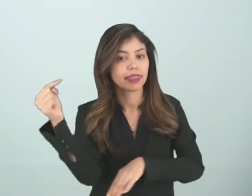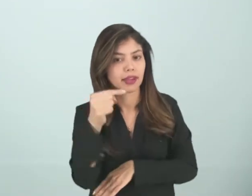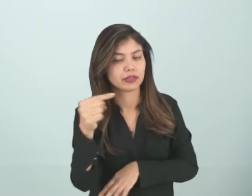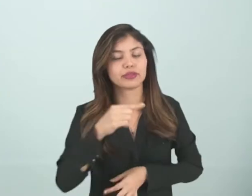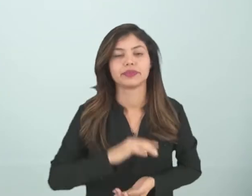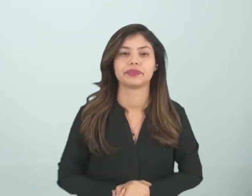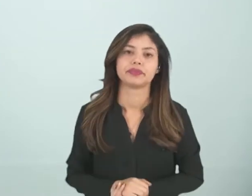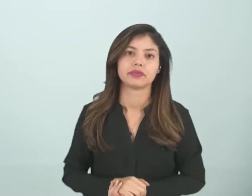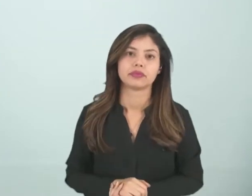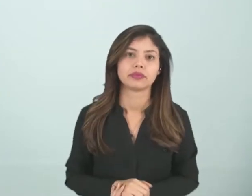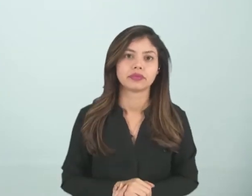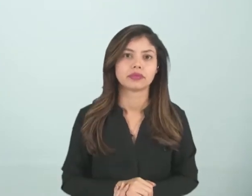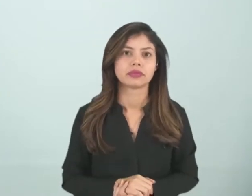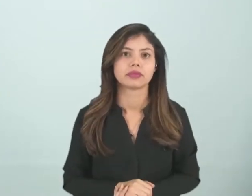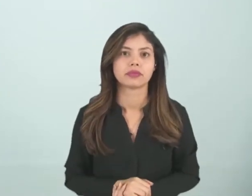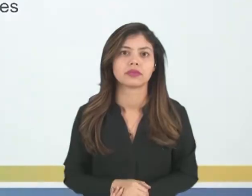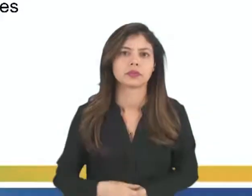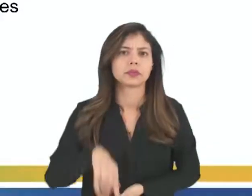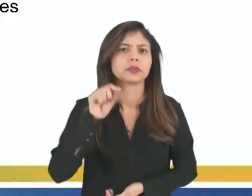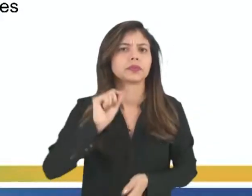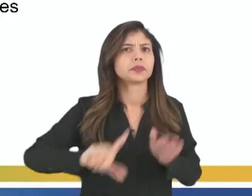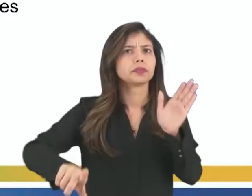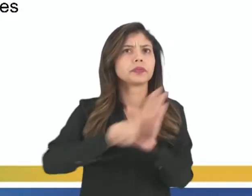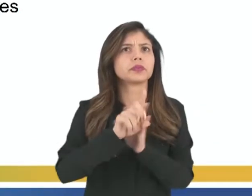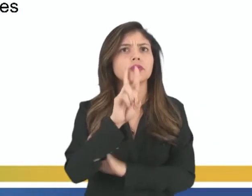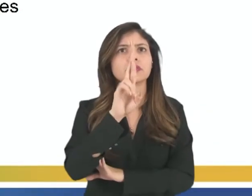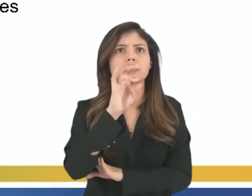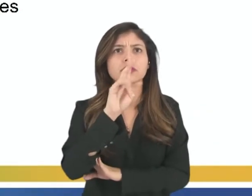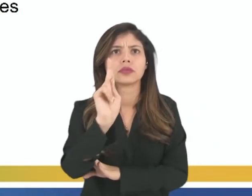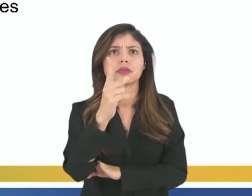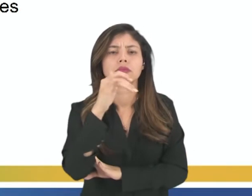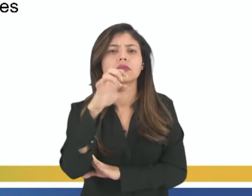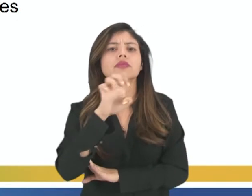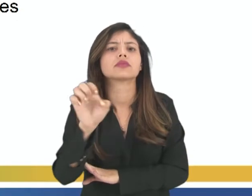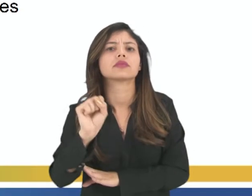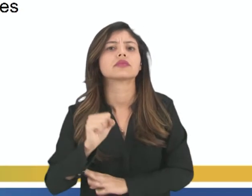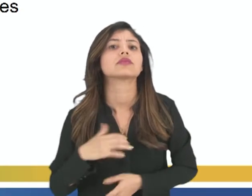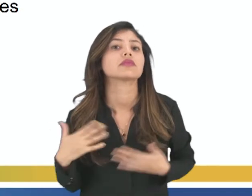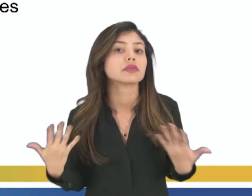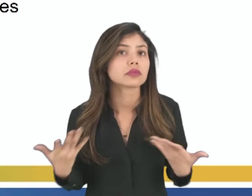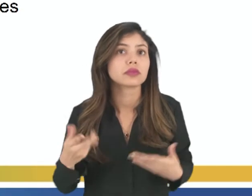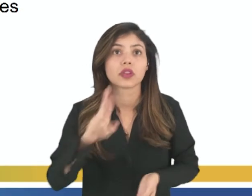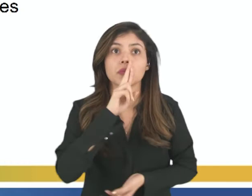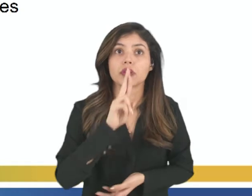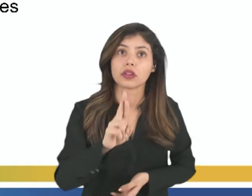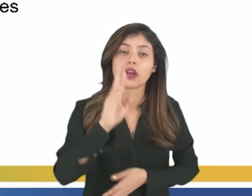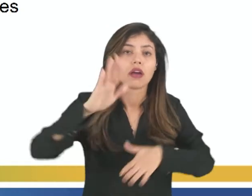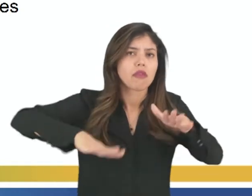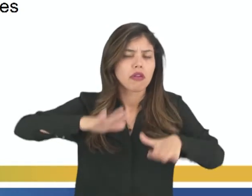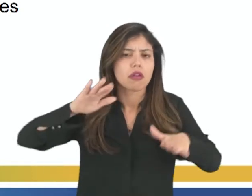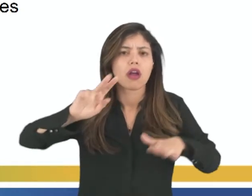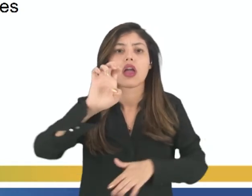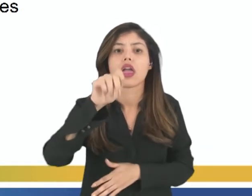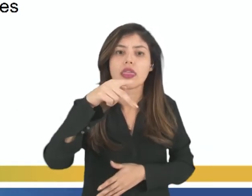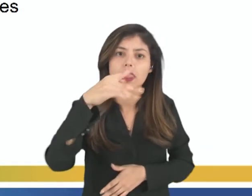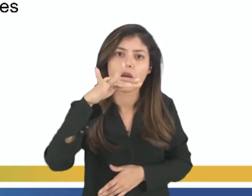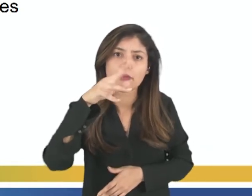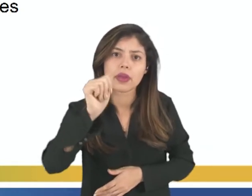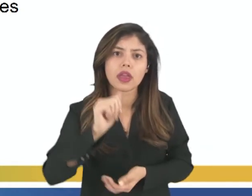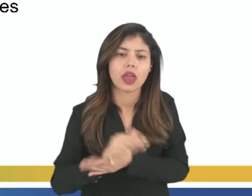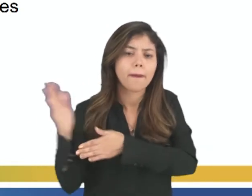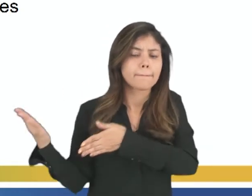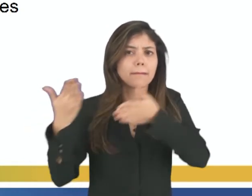negativa. O que consiste a lei de Hess? A lei de Hess é quando nós calculamos a variação de entalpia a partir de